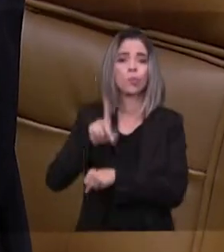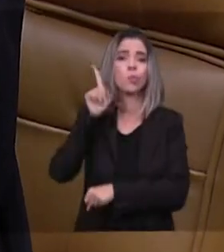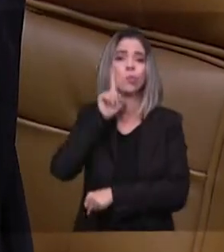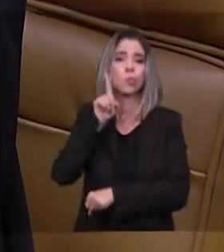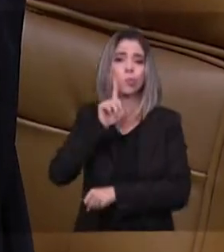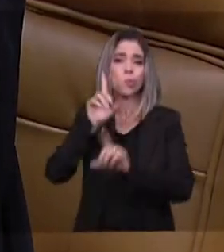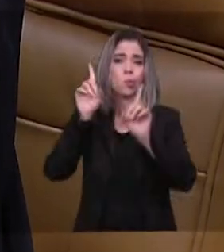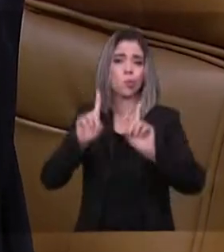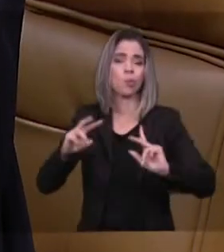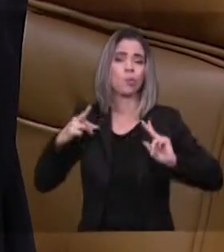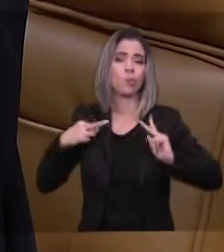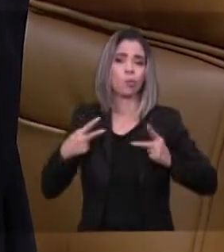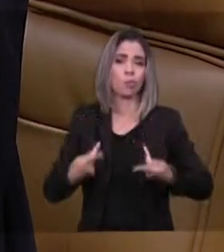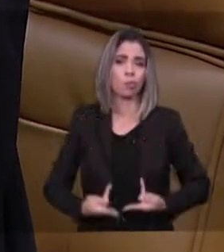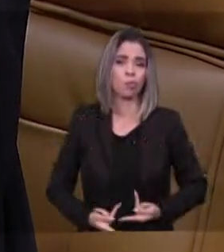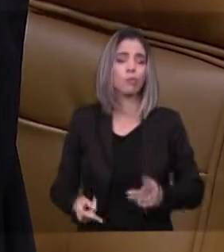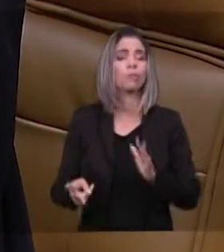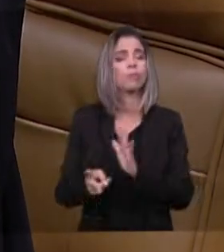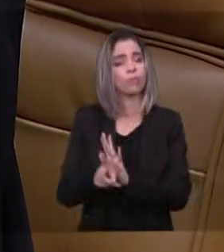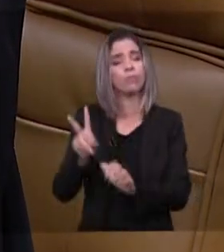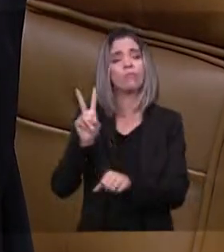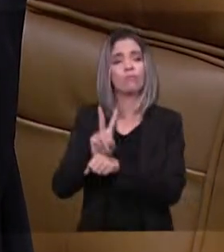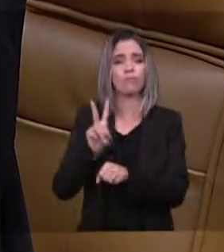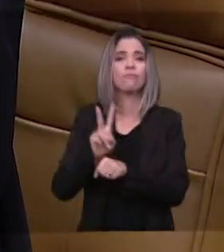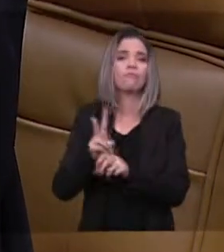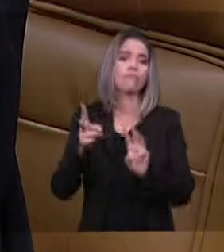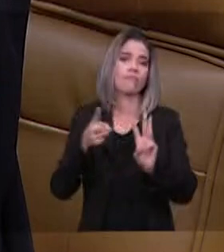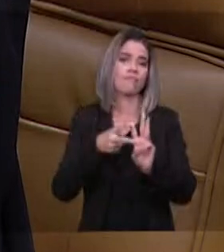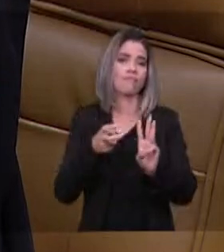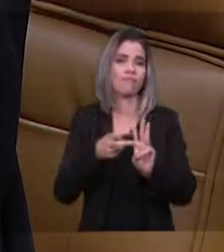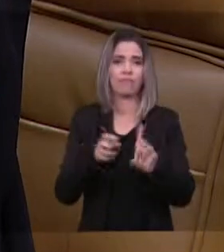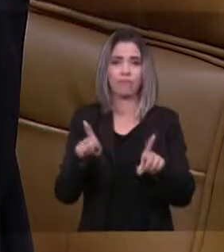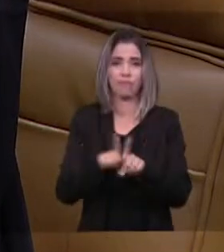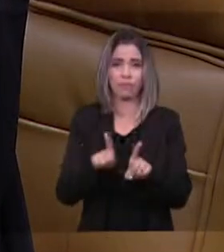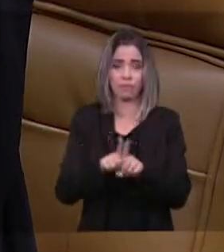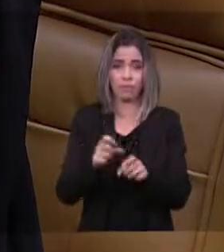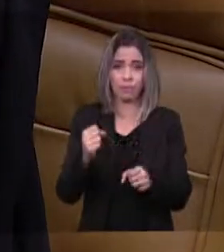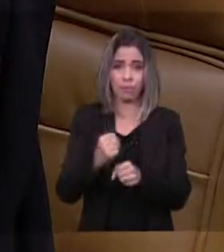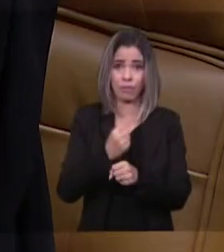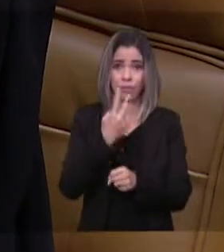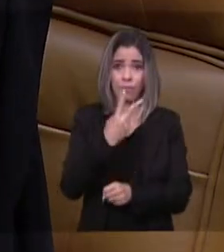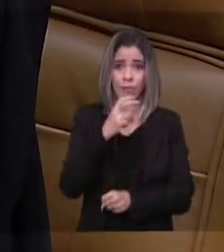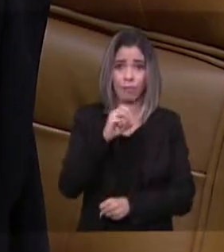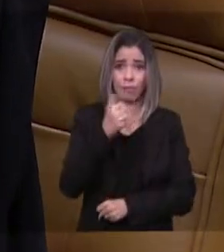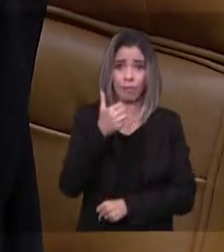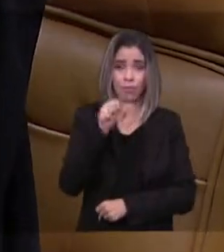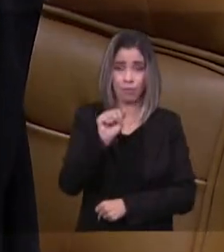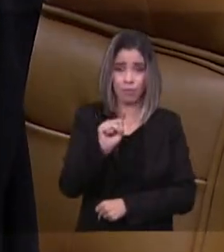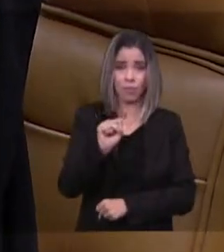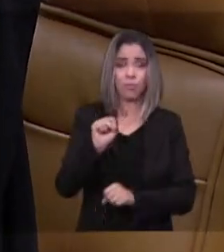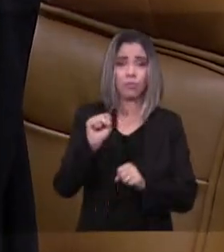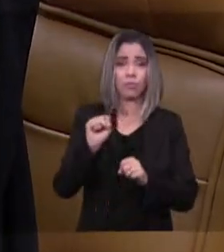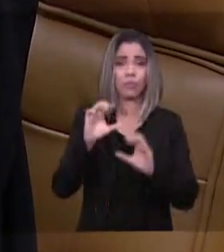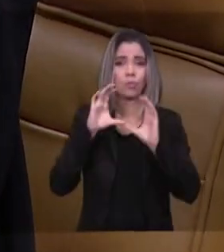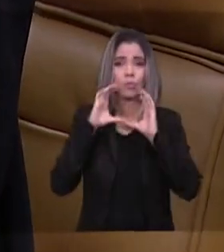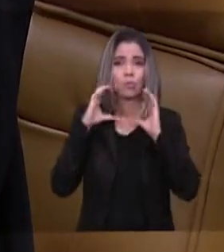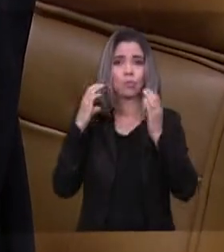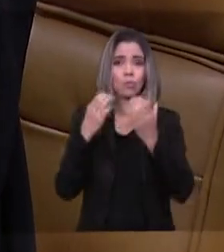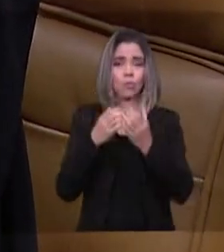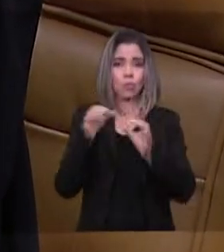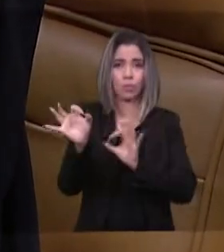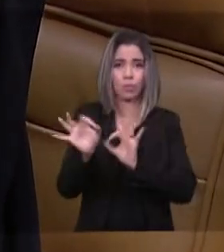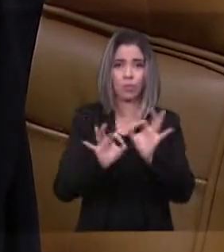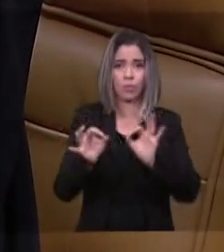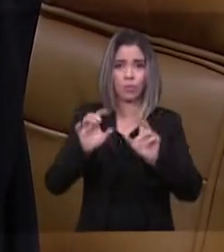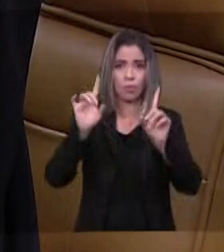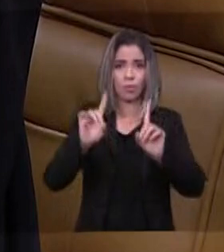humanos para a salvaguarda dos direitos dos indígenas. Em 2018, a Corte Interamericana de Direitos